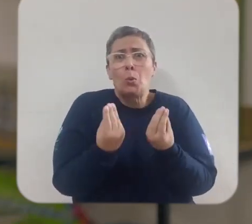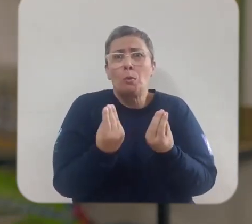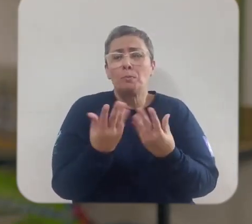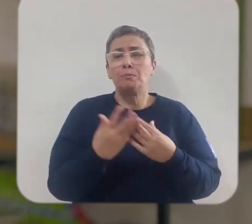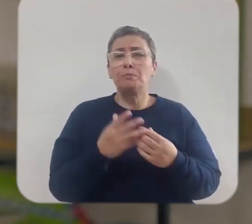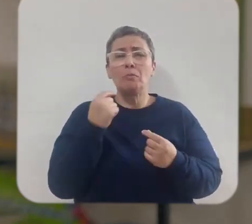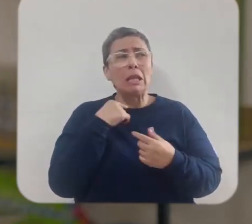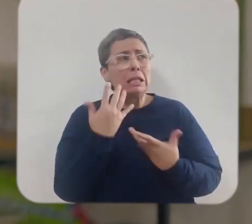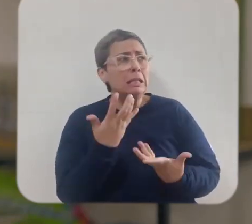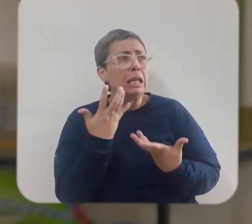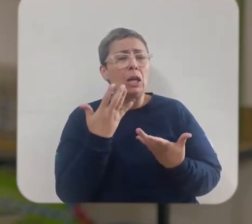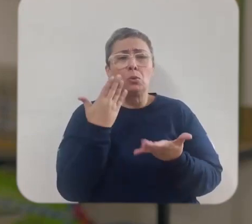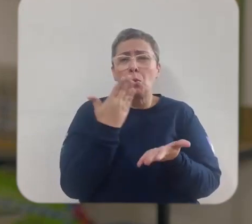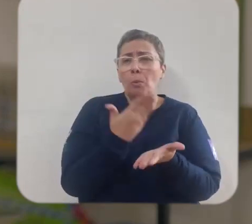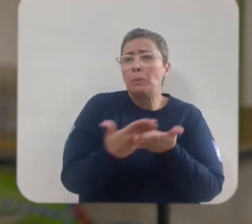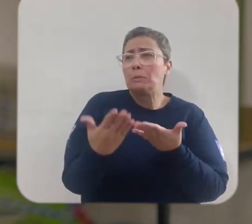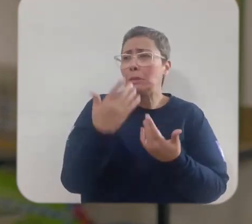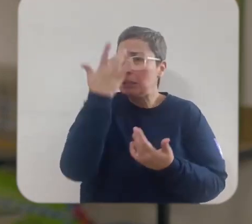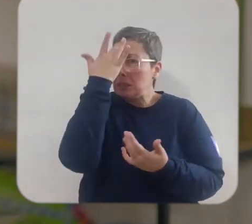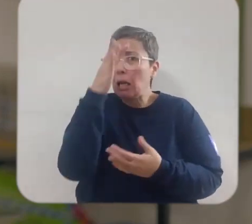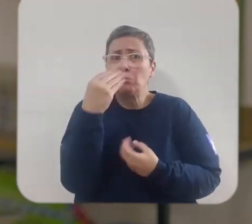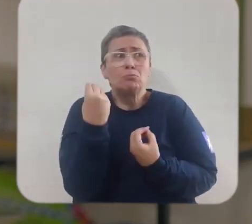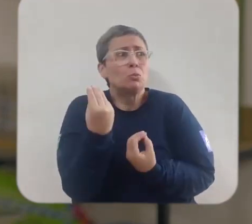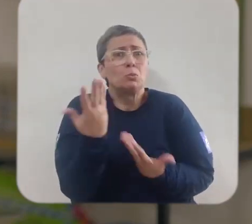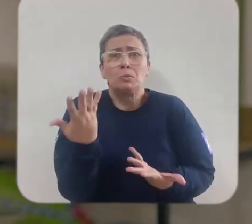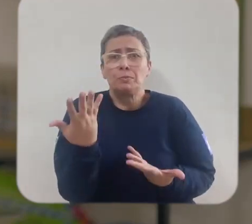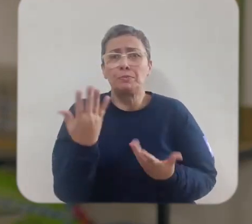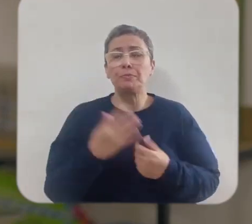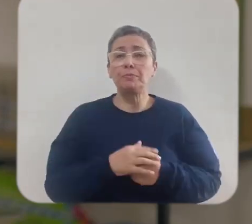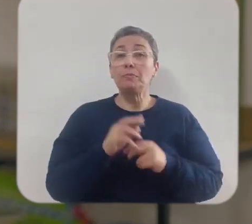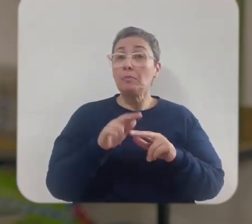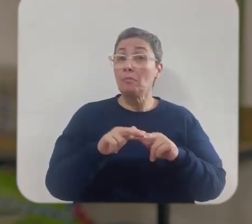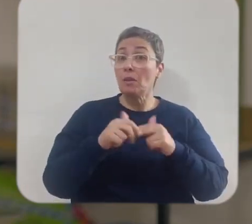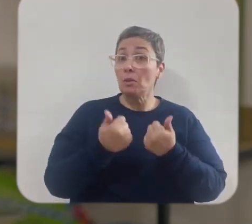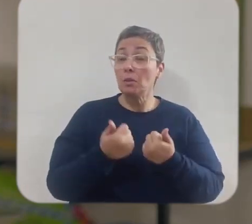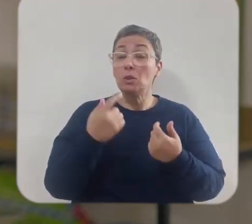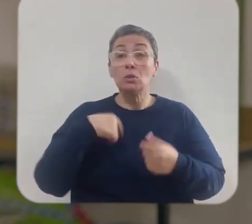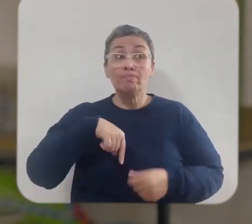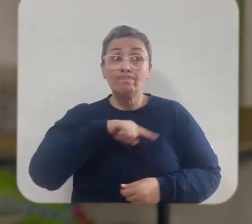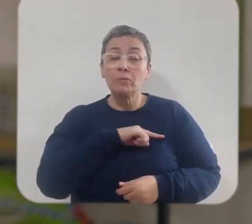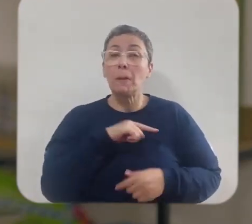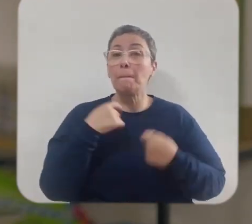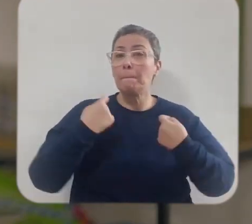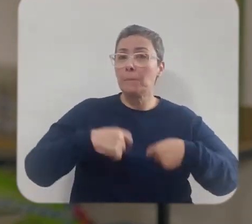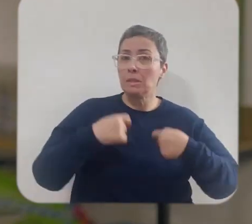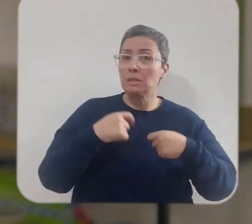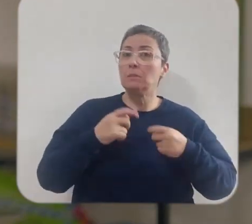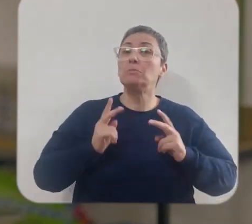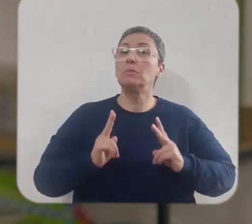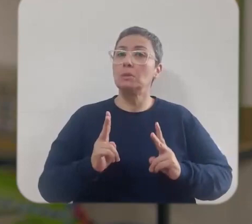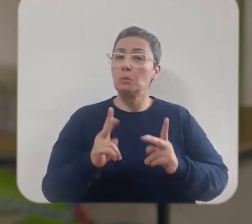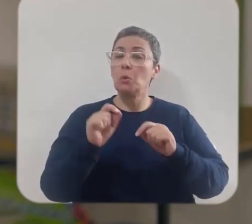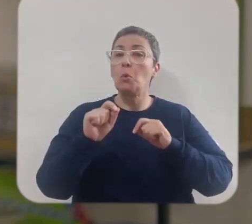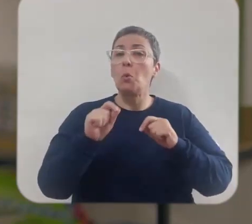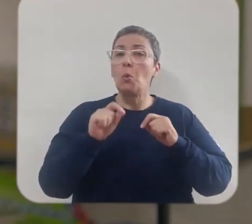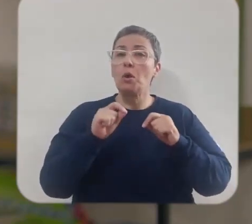começo? Eu quero começar, mas eu não sei por onde, né? Para isso, nós precisamos